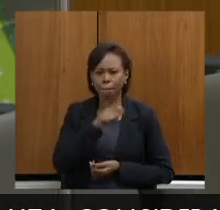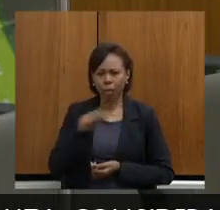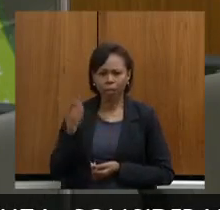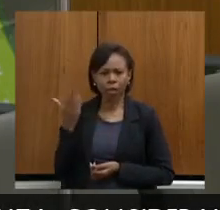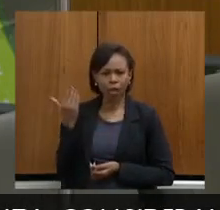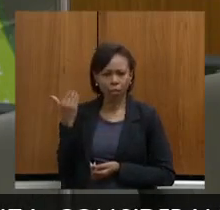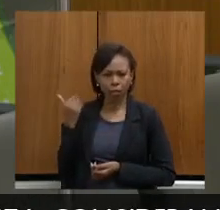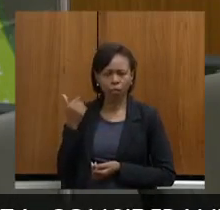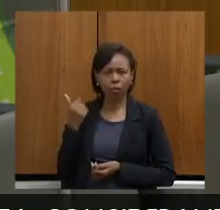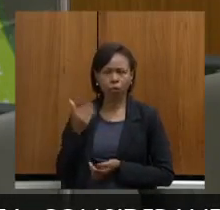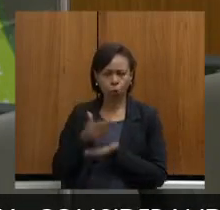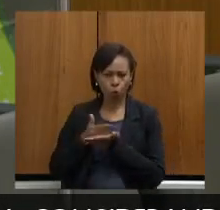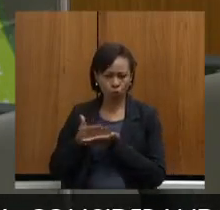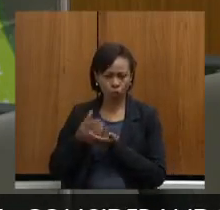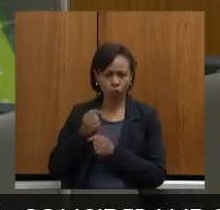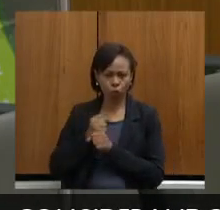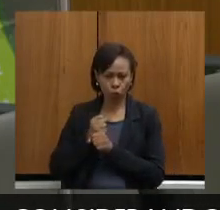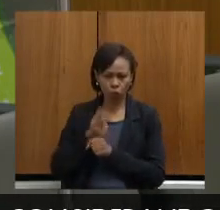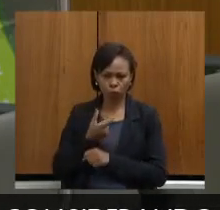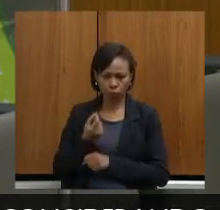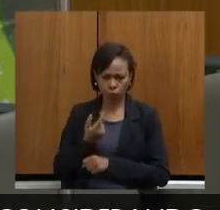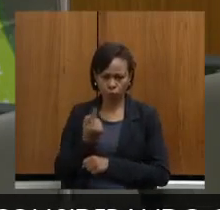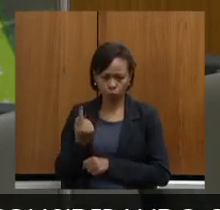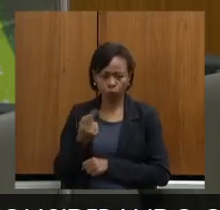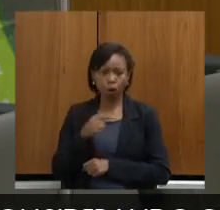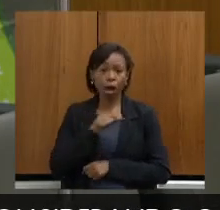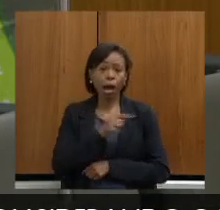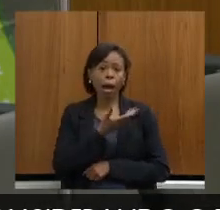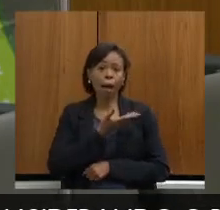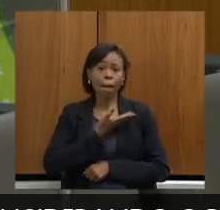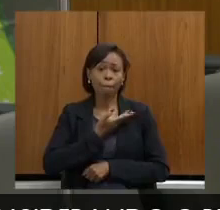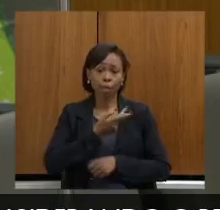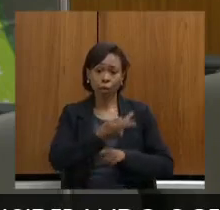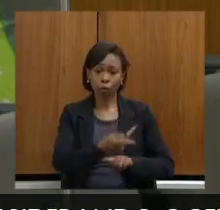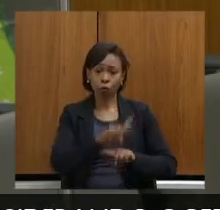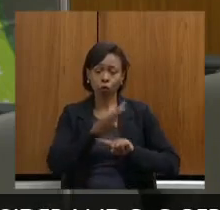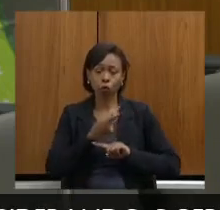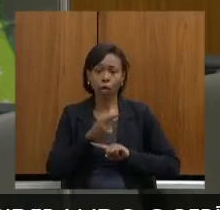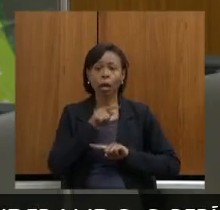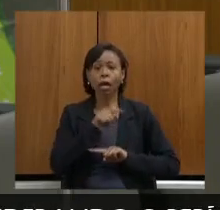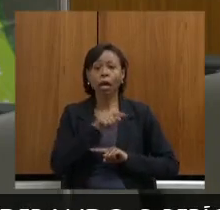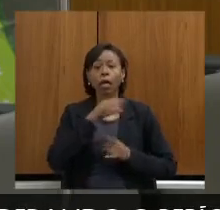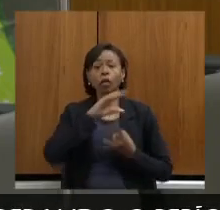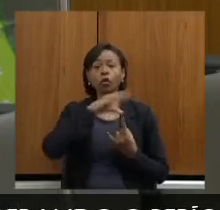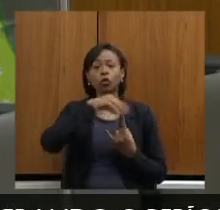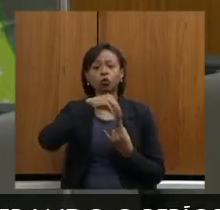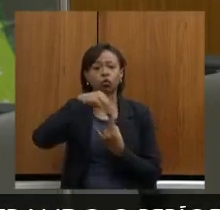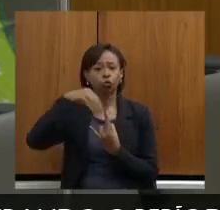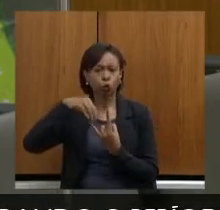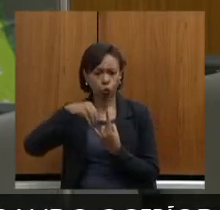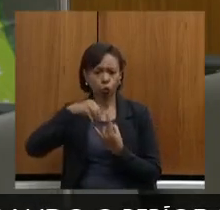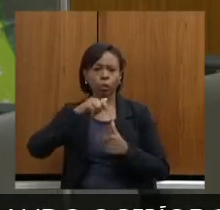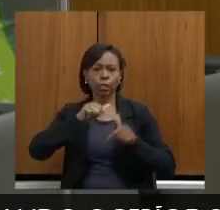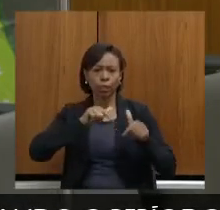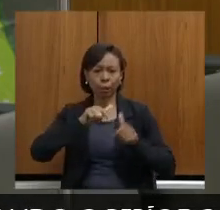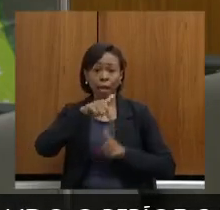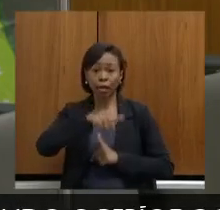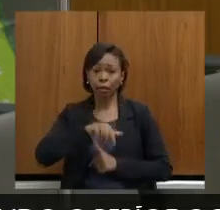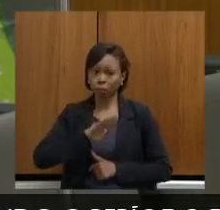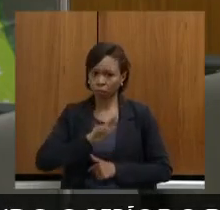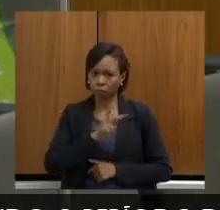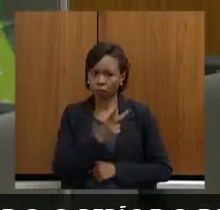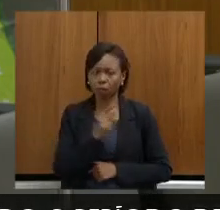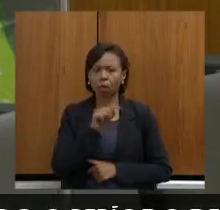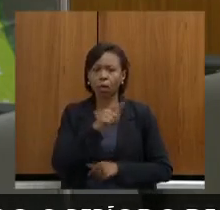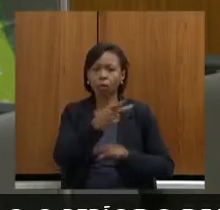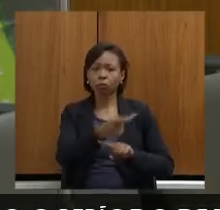no início do ano eu fui procurado por uma amiga que trabalha na Fiocruz do departamento da Fiocruz aqui em Belo Horizonte e ela me